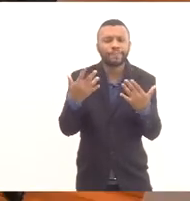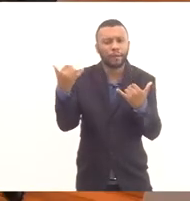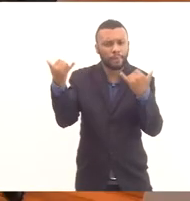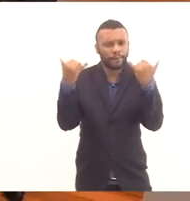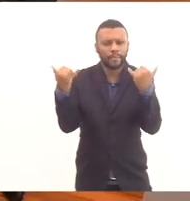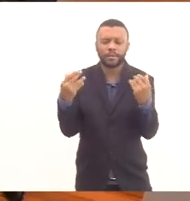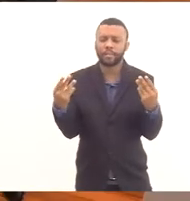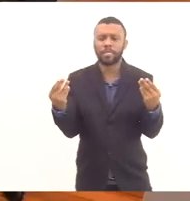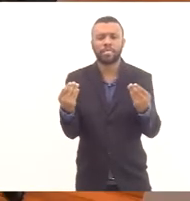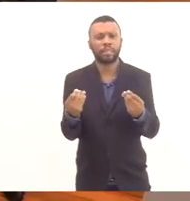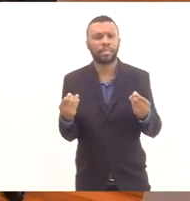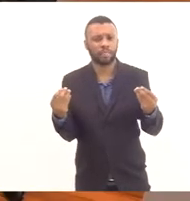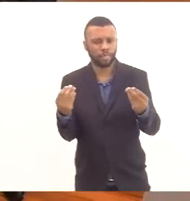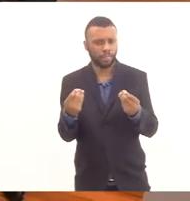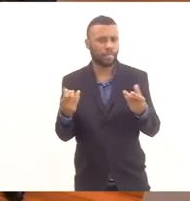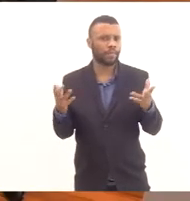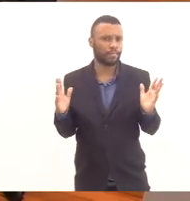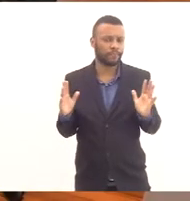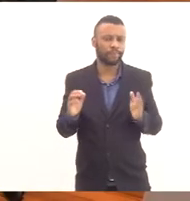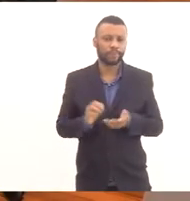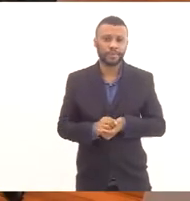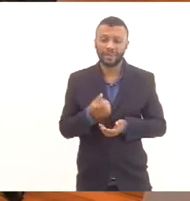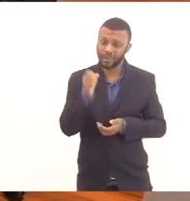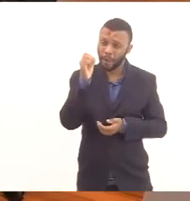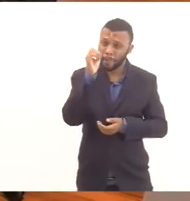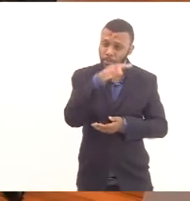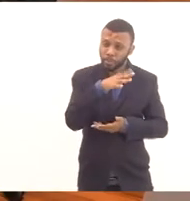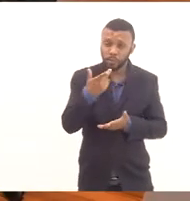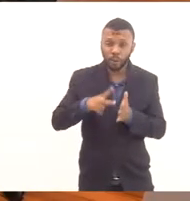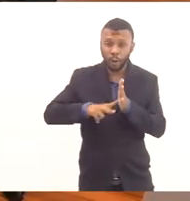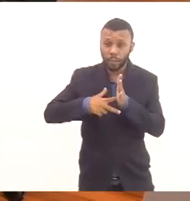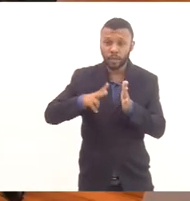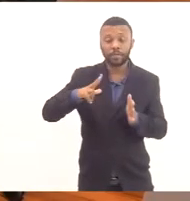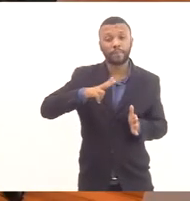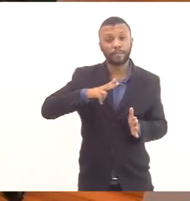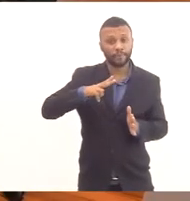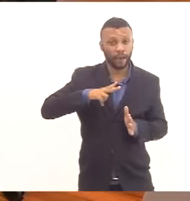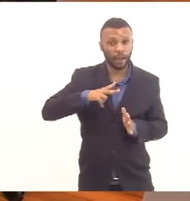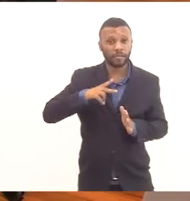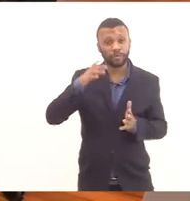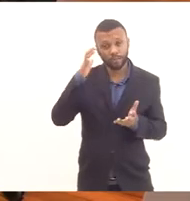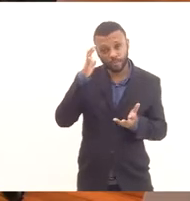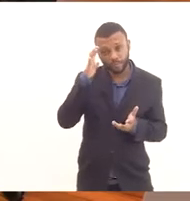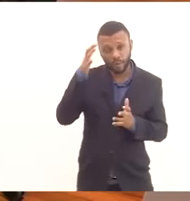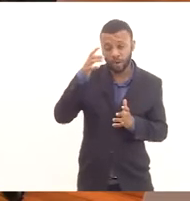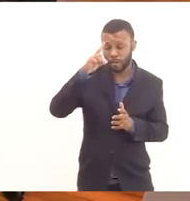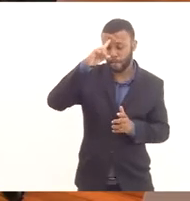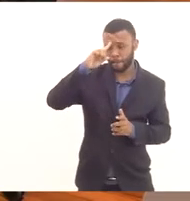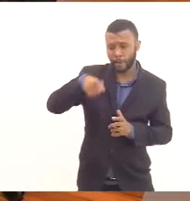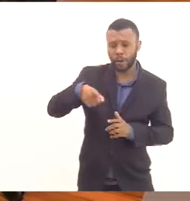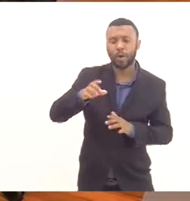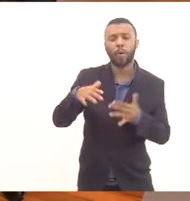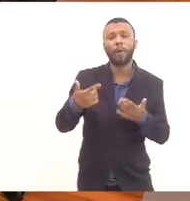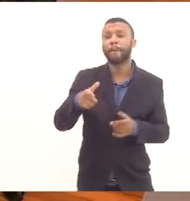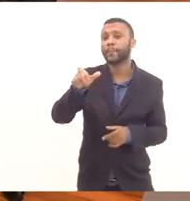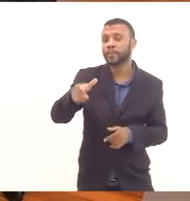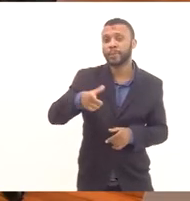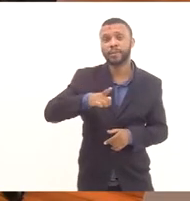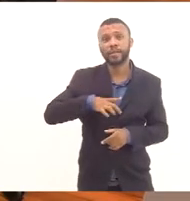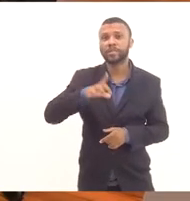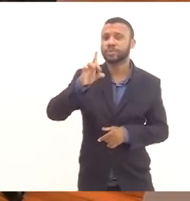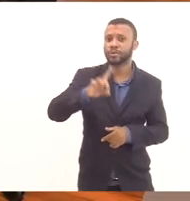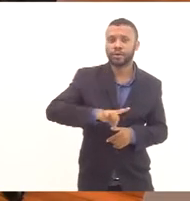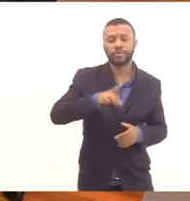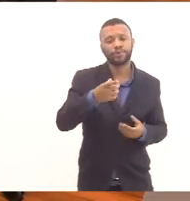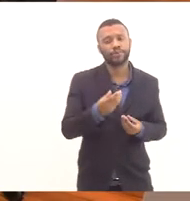em precisa se além que já é um absurdo né um sindicato privado definir que cidadão faz